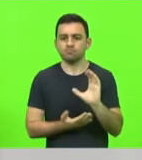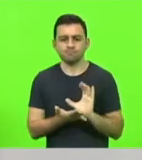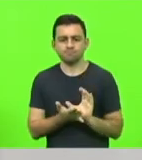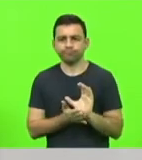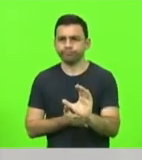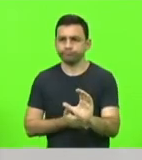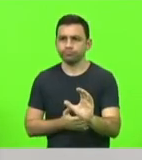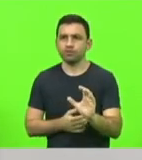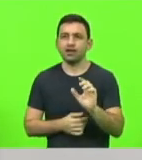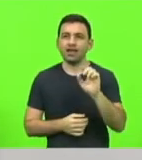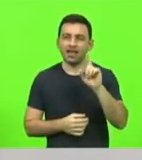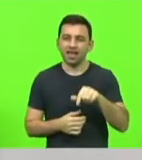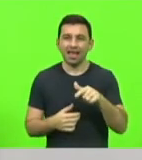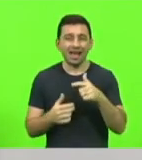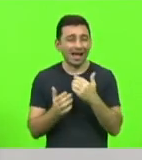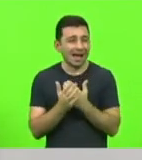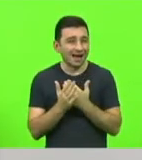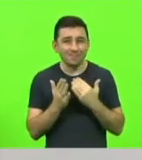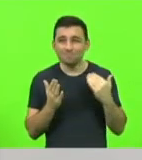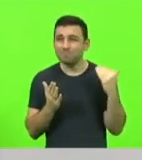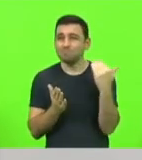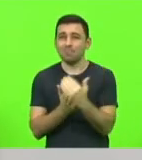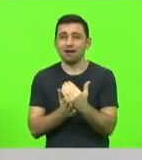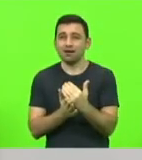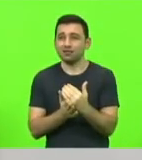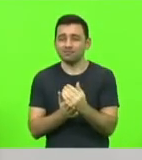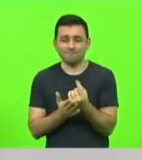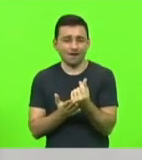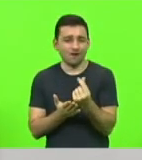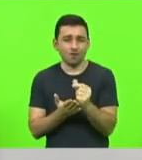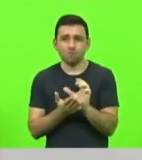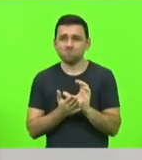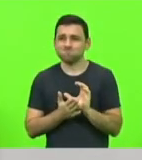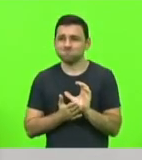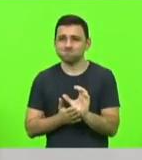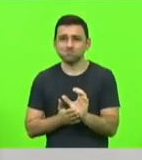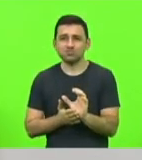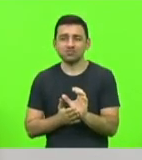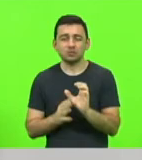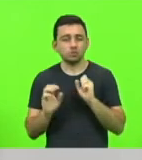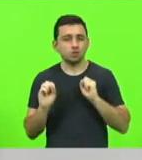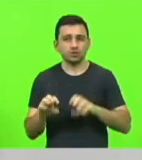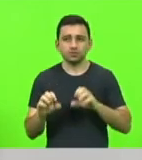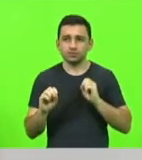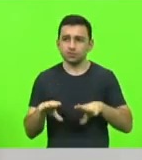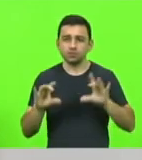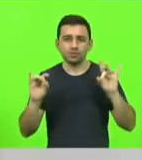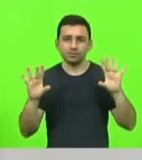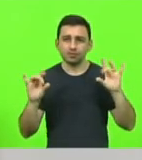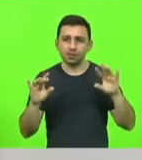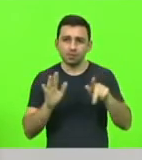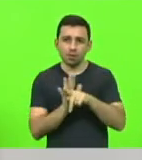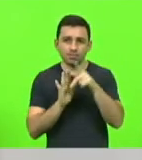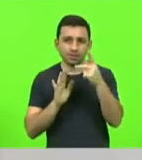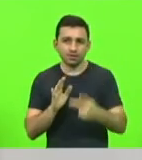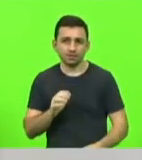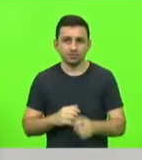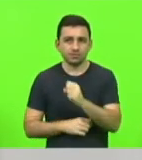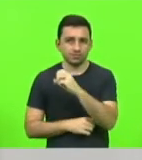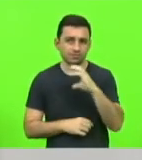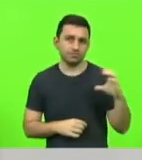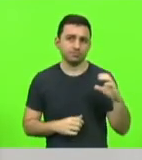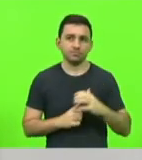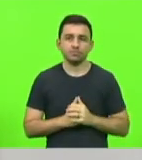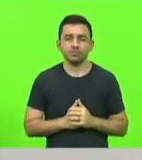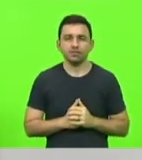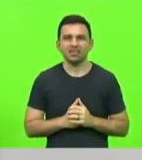Trata-se da maior soma já aplicada na educação especial de Santa Catarina, de